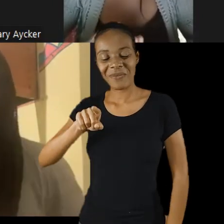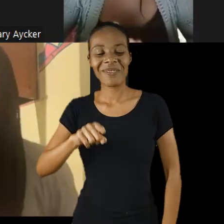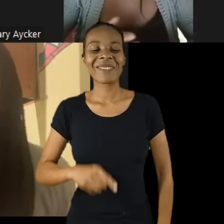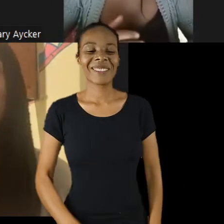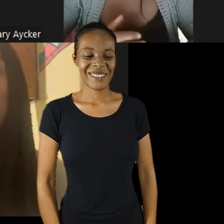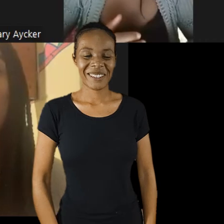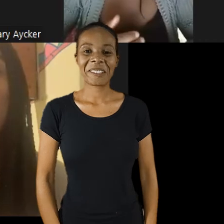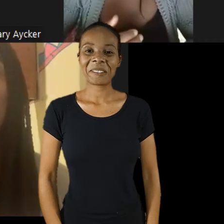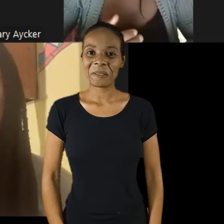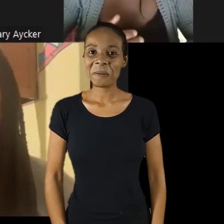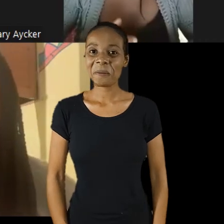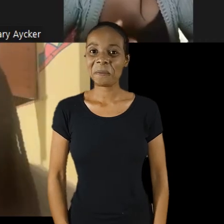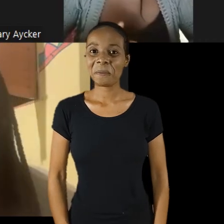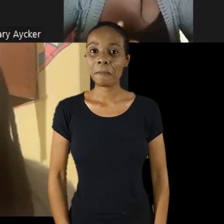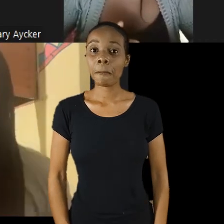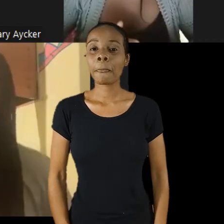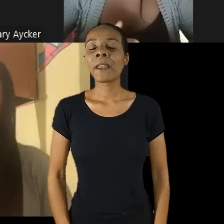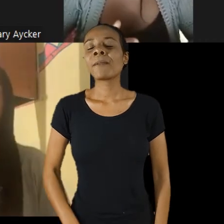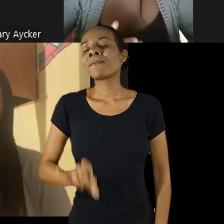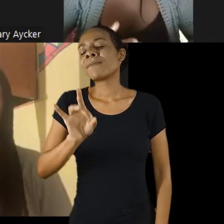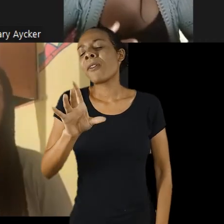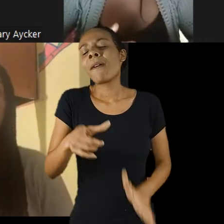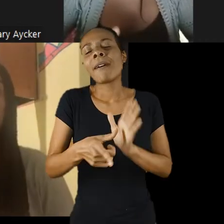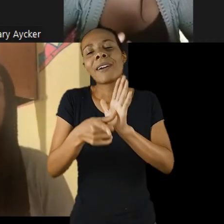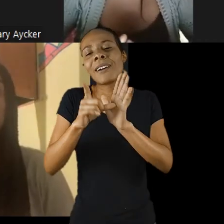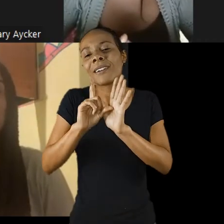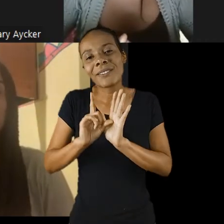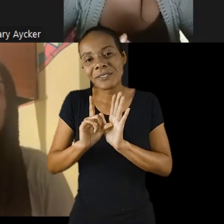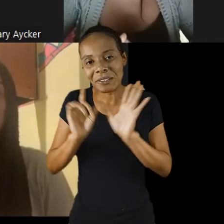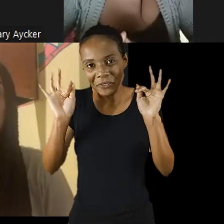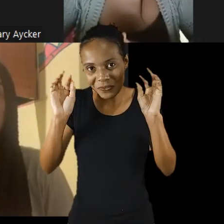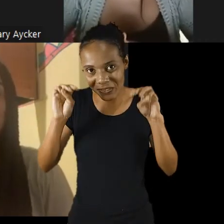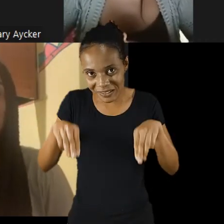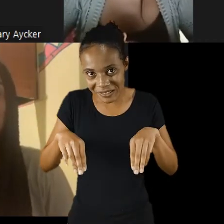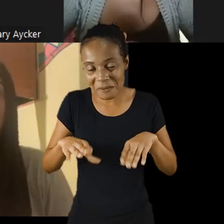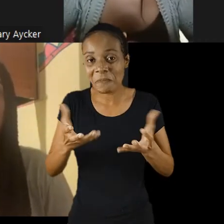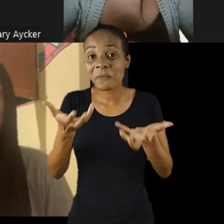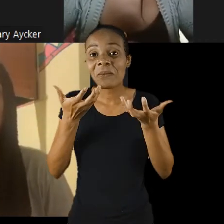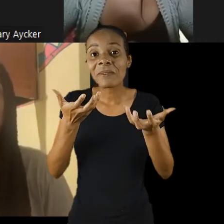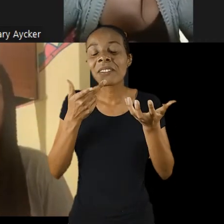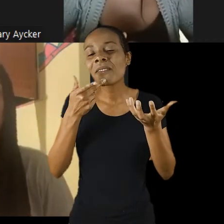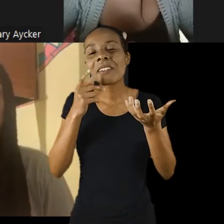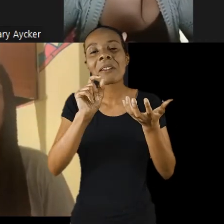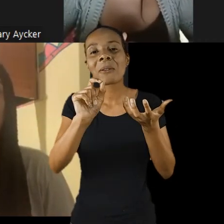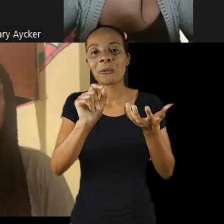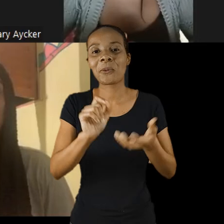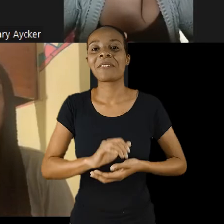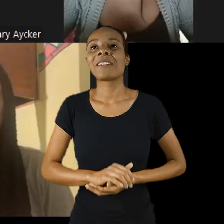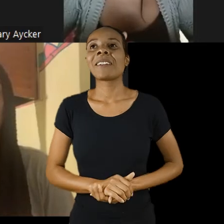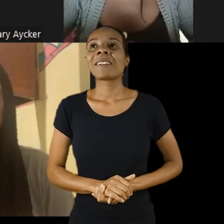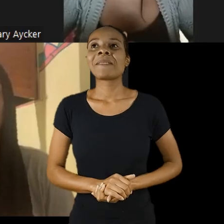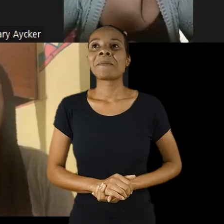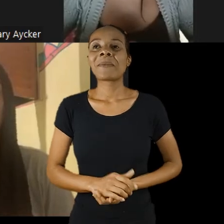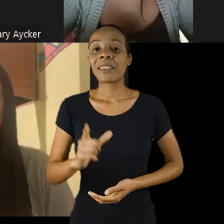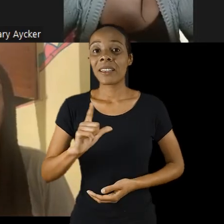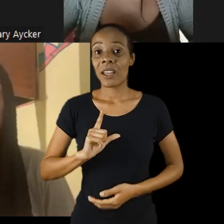Gente, eu queria só antes de tudo, assim, dizer que, assim, tem uma figura